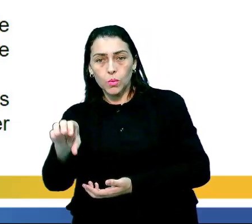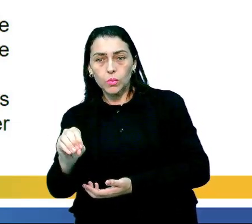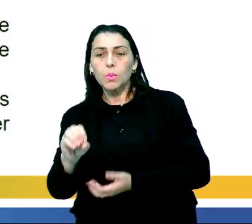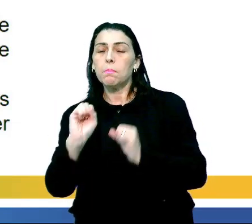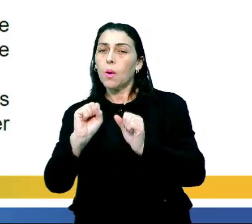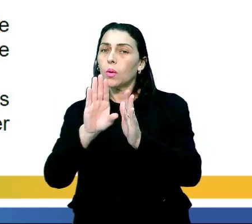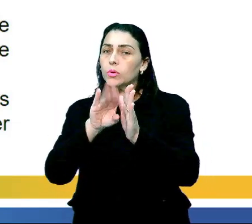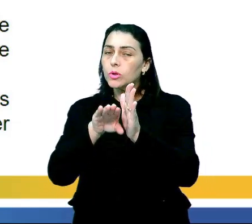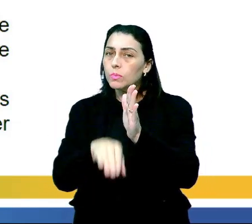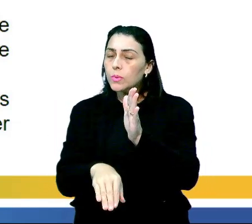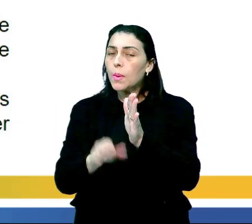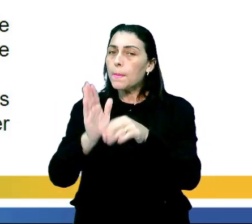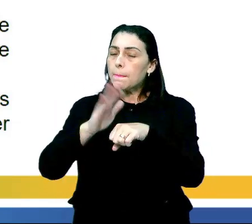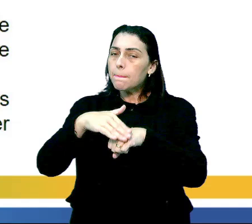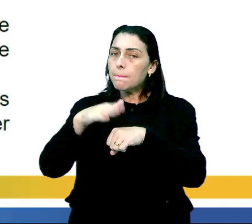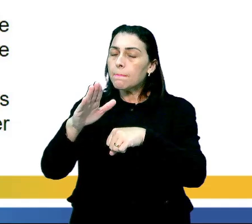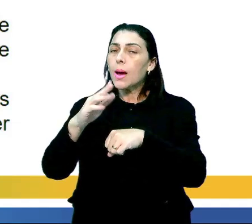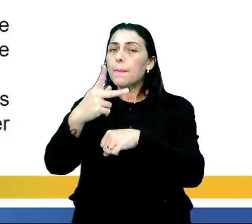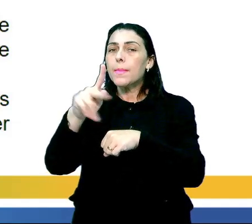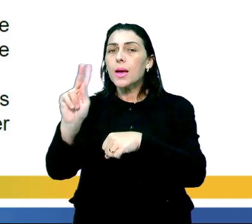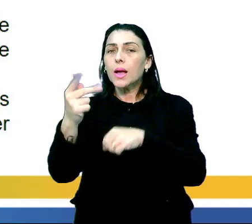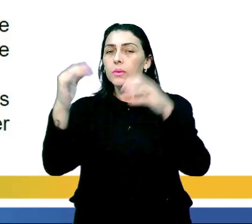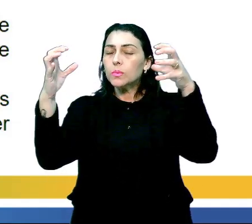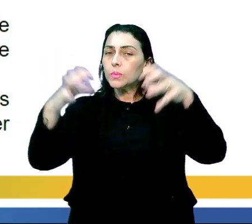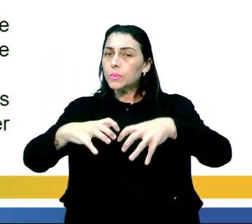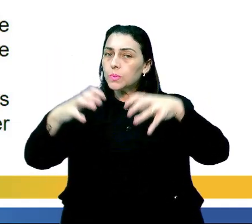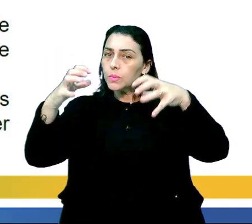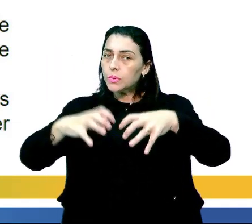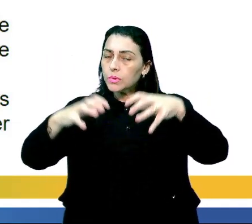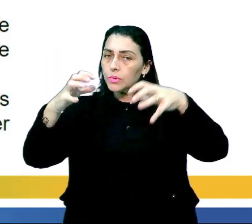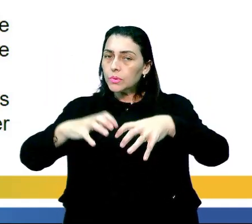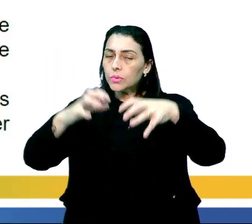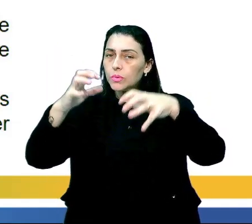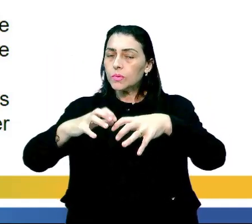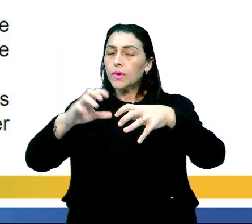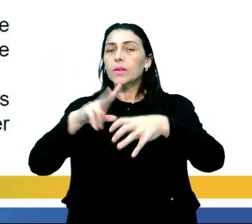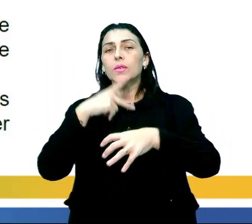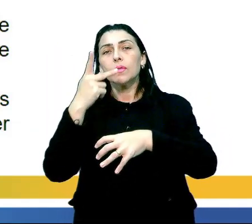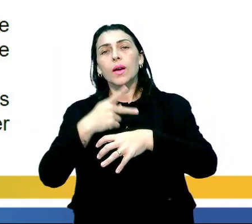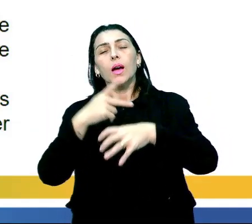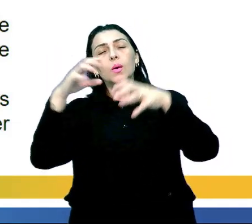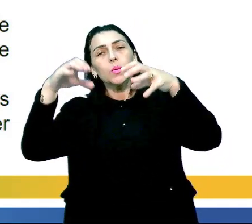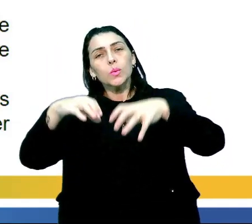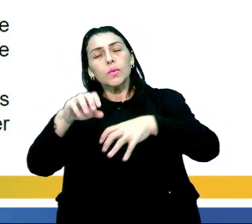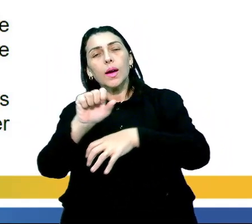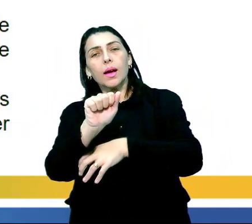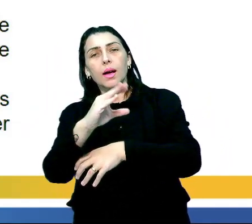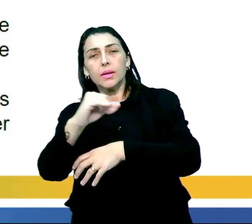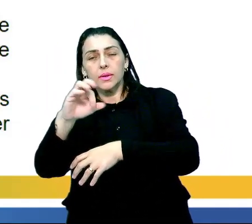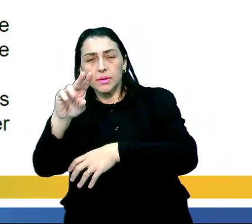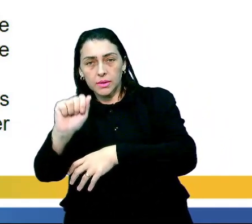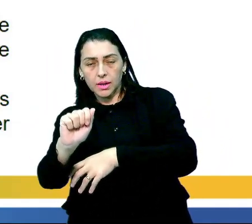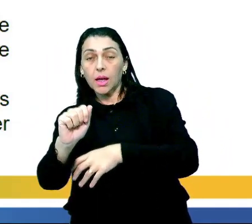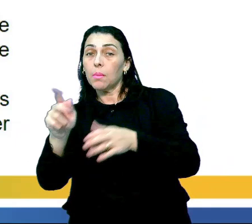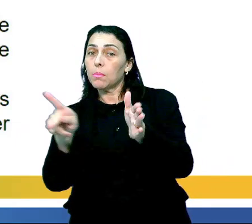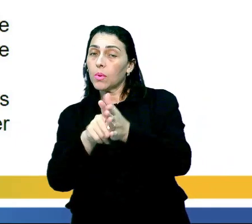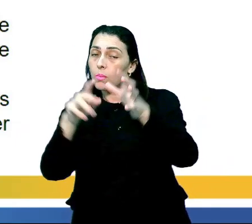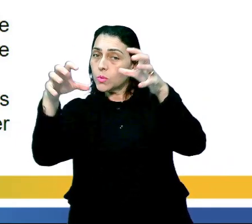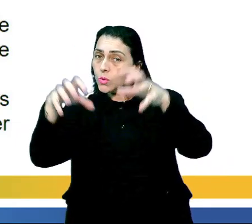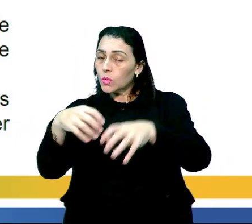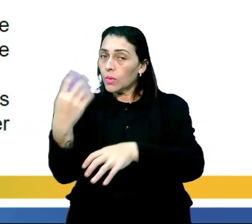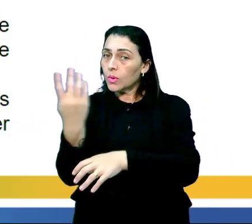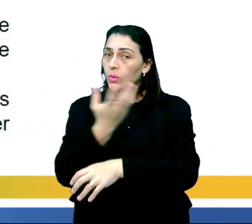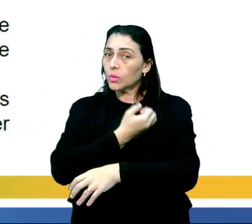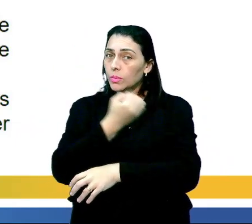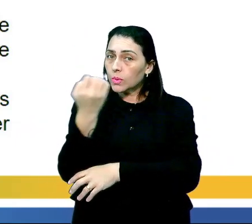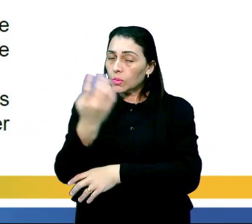podem diminuir ainda mais o pH das chuvas. Então, quando a gente fala chuva ácida, está relacionada à chuva. Número